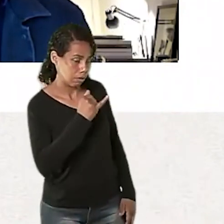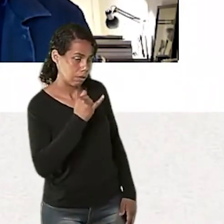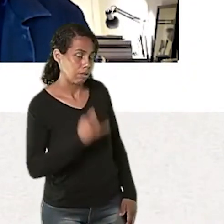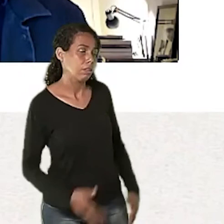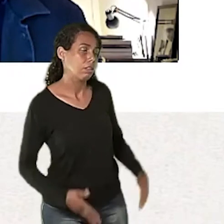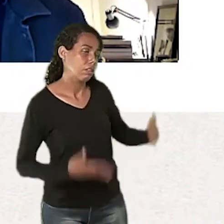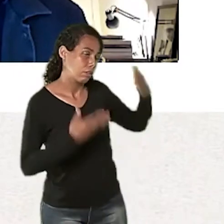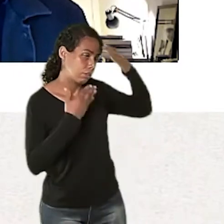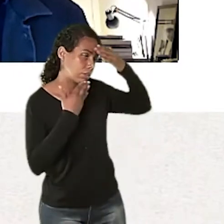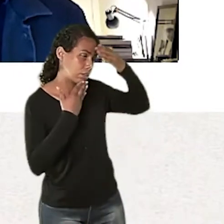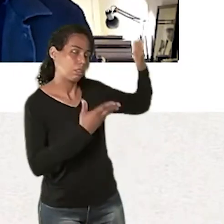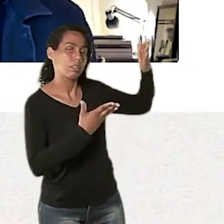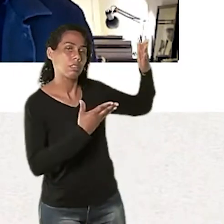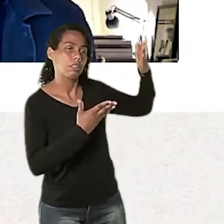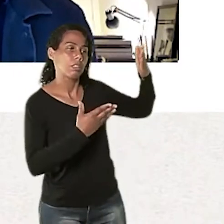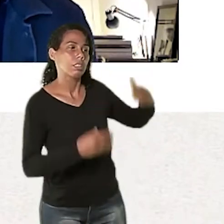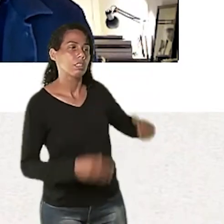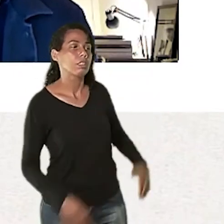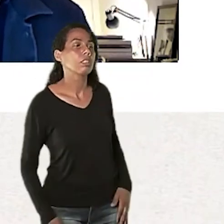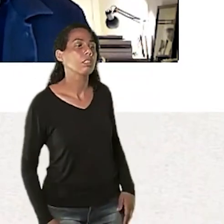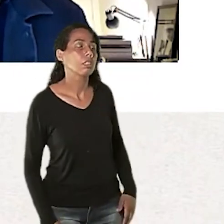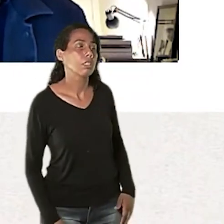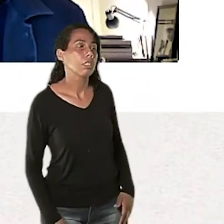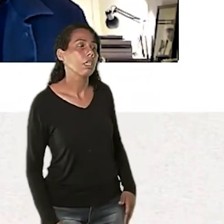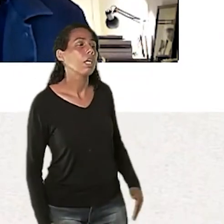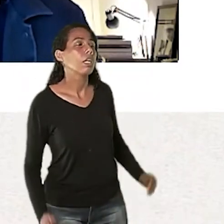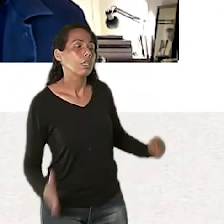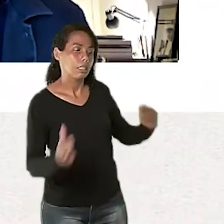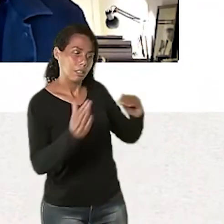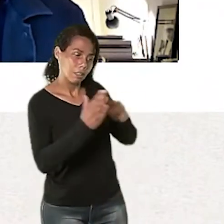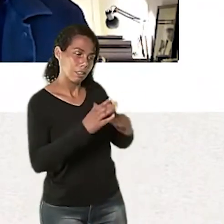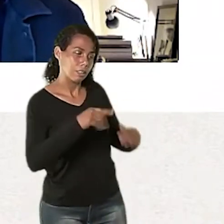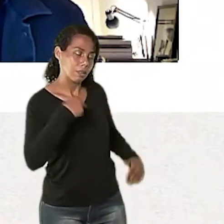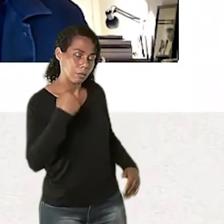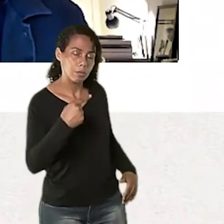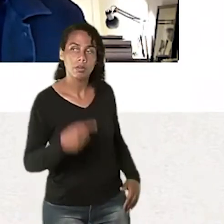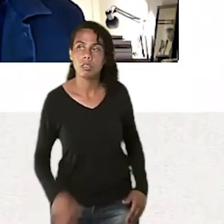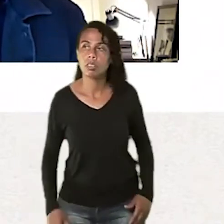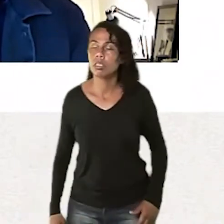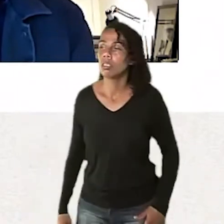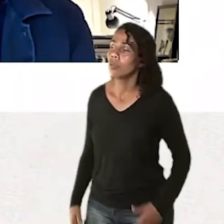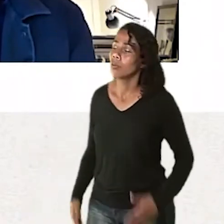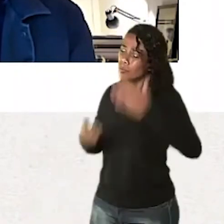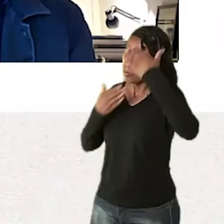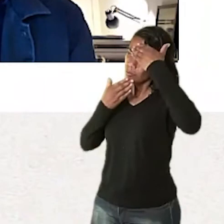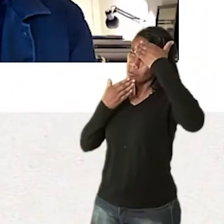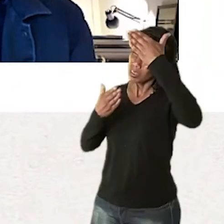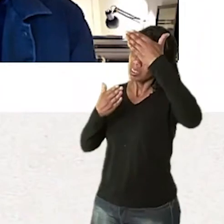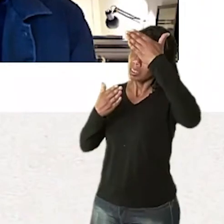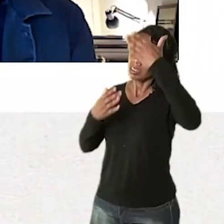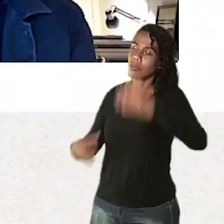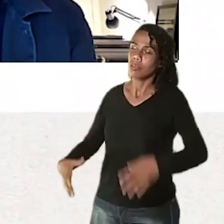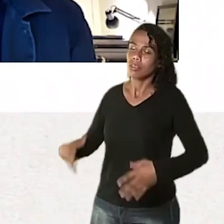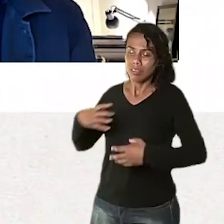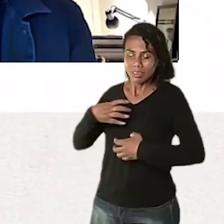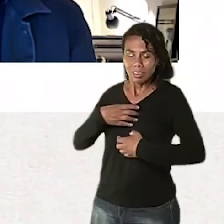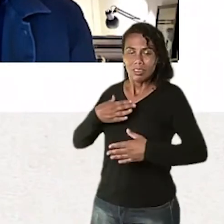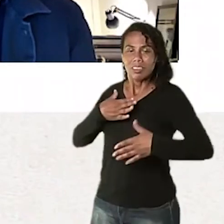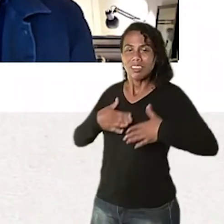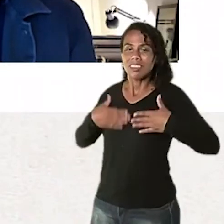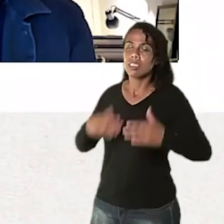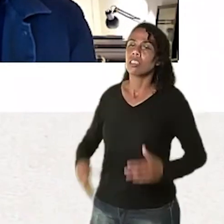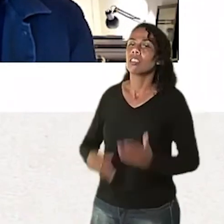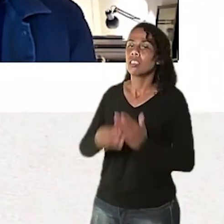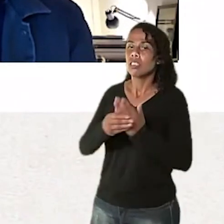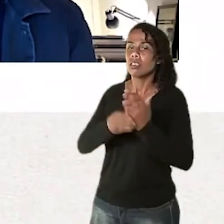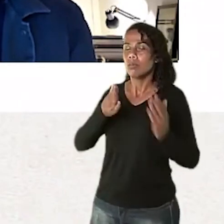né? Até o próximo. Obrigado demais, Afonso. Uma honra e um prazer lançar o livro aqui com você. Agradecer